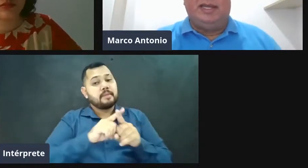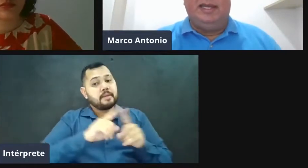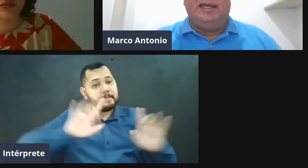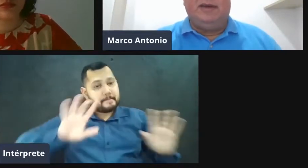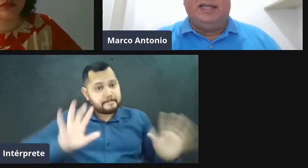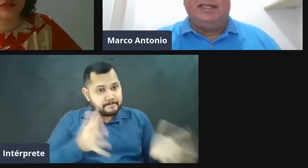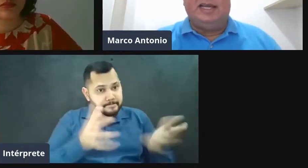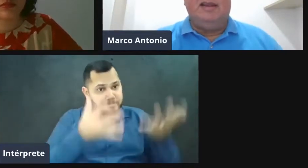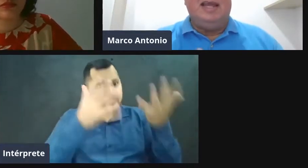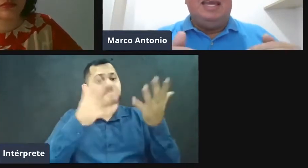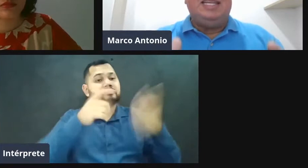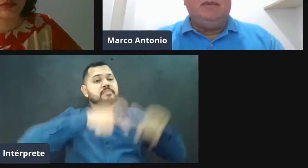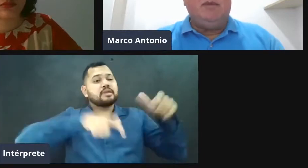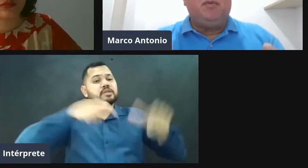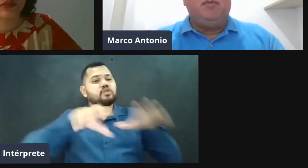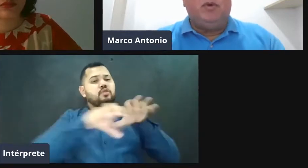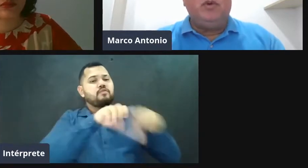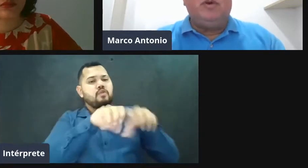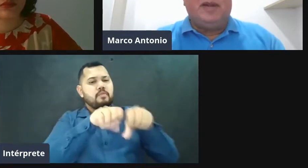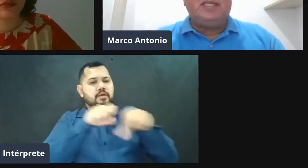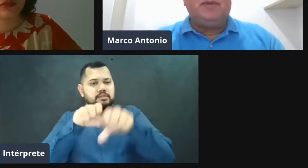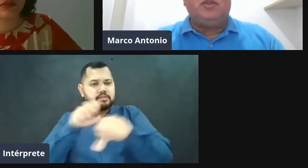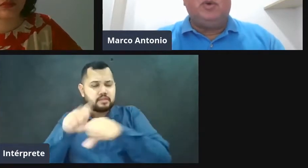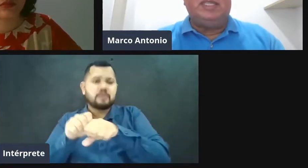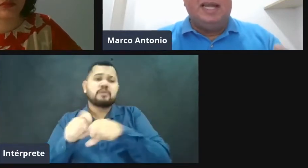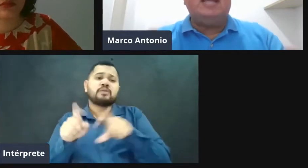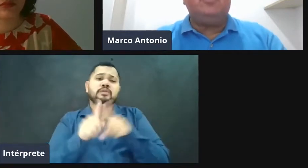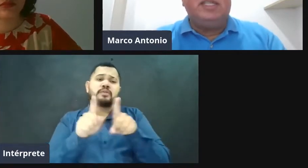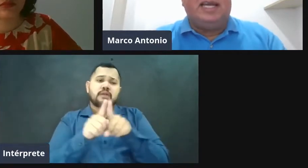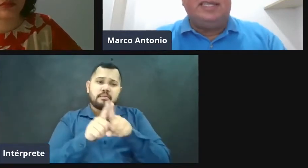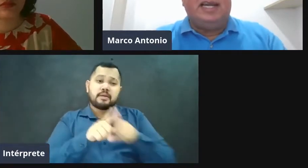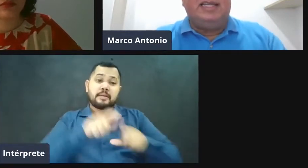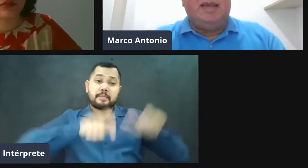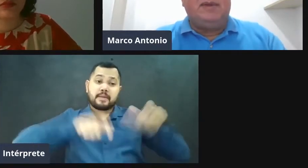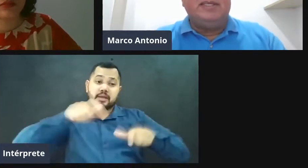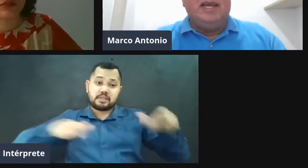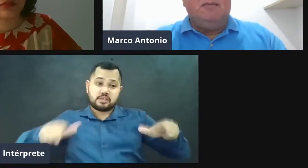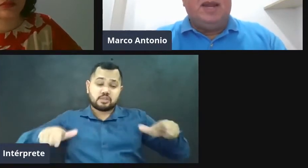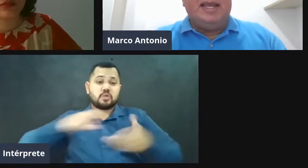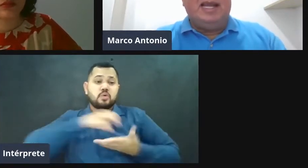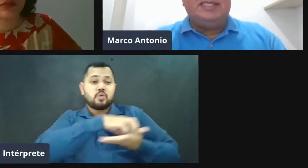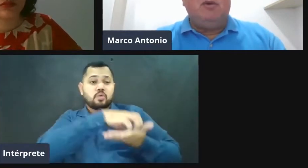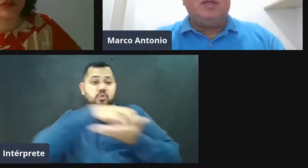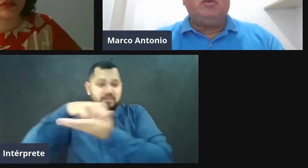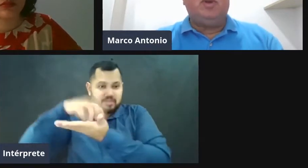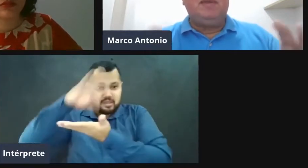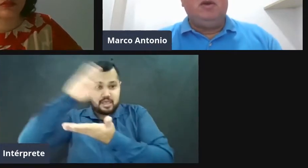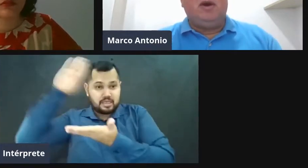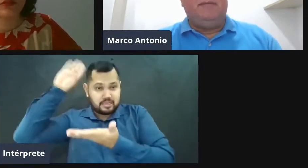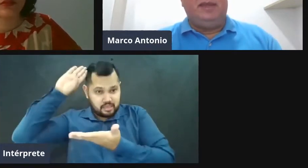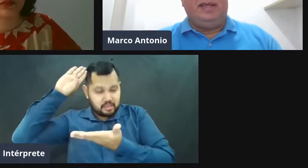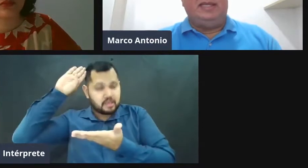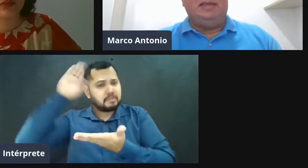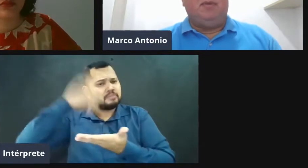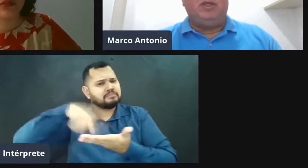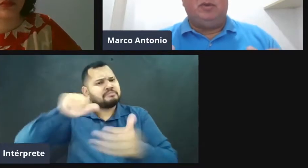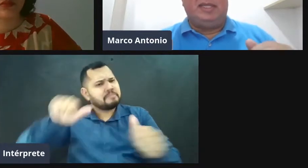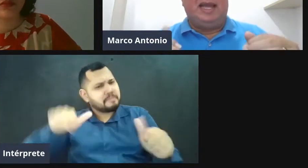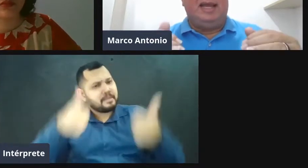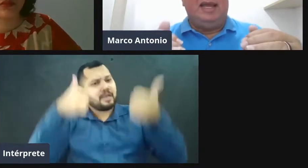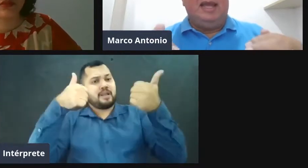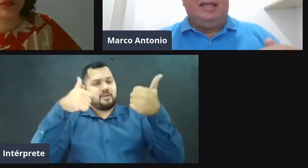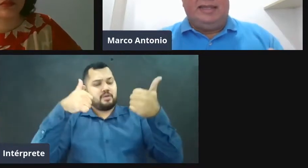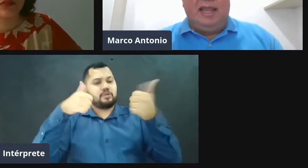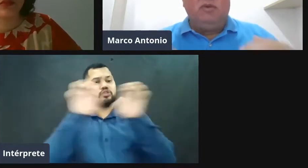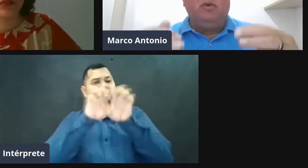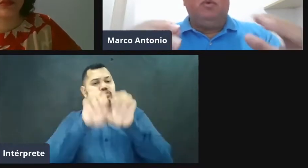nosso pessoal daqui, que vai estar instalando, e também para as pessoas das unidades acadêmicas, para que elas tenham uma estrutura melhor, assim,